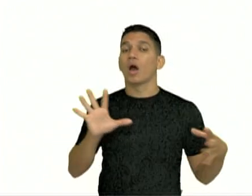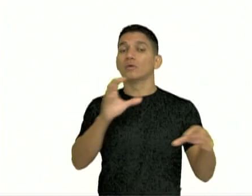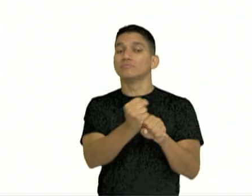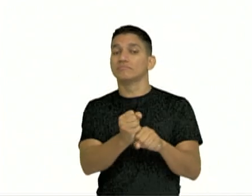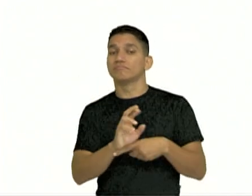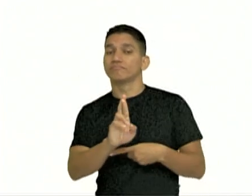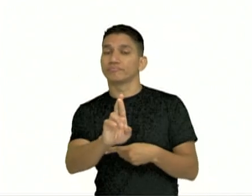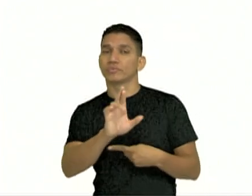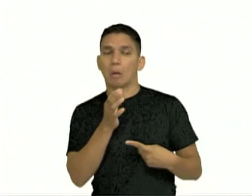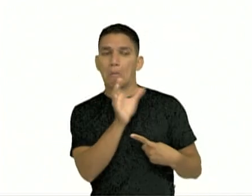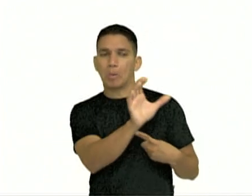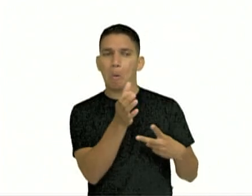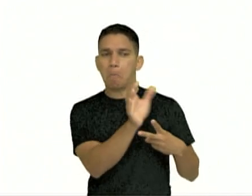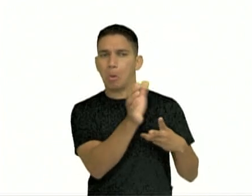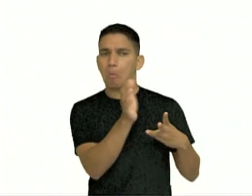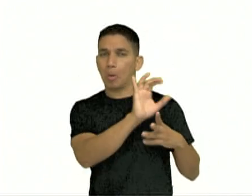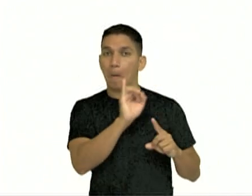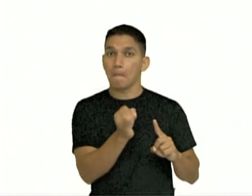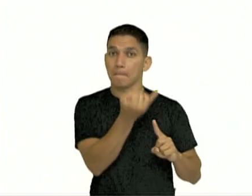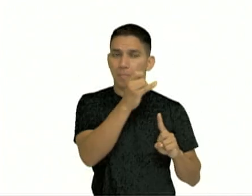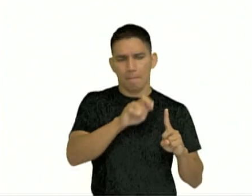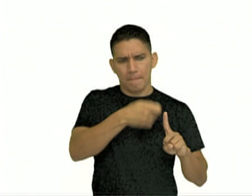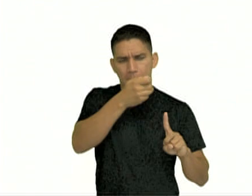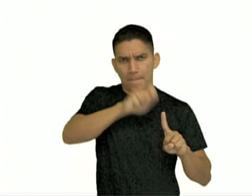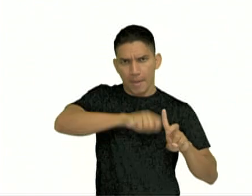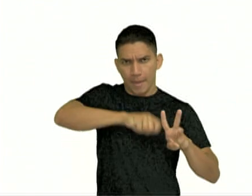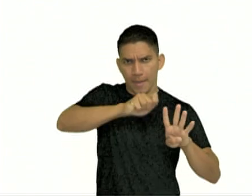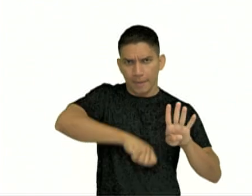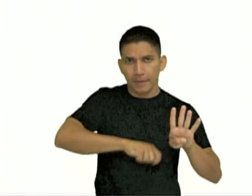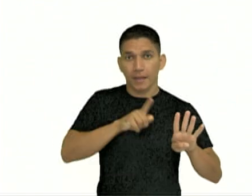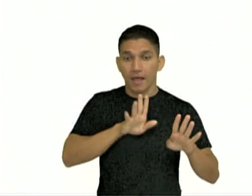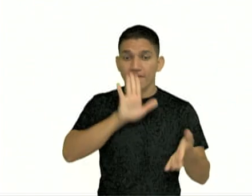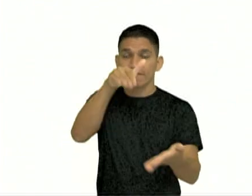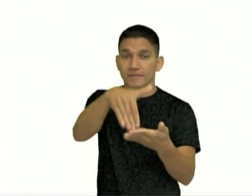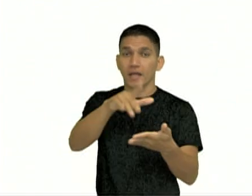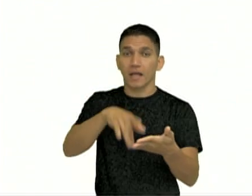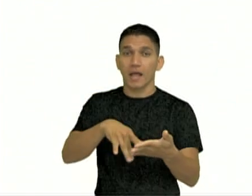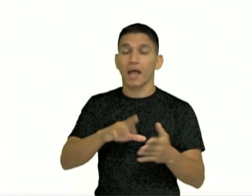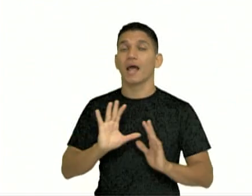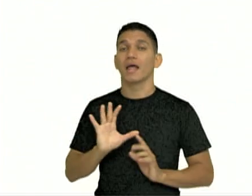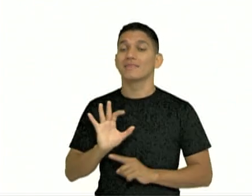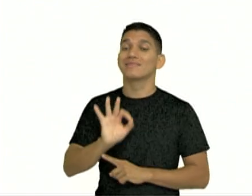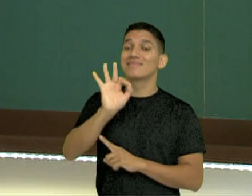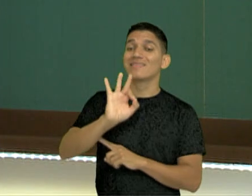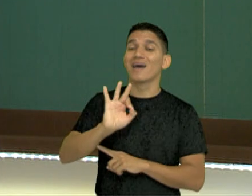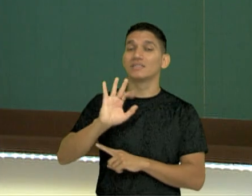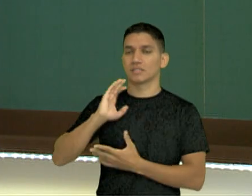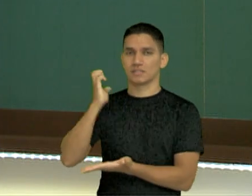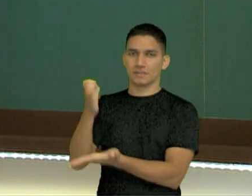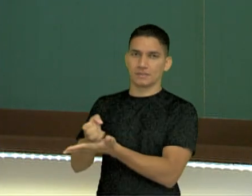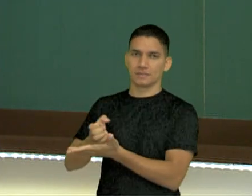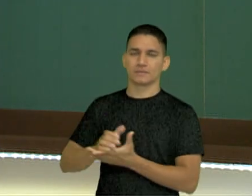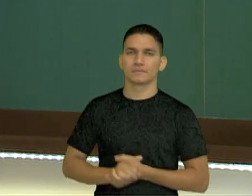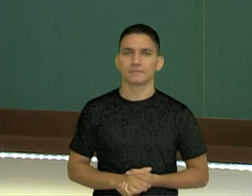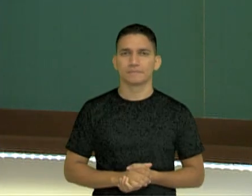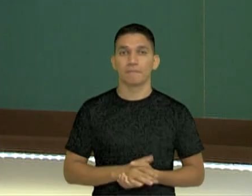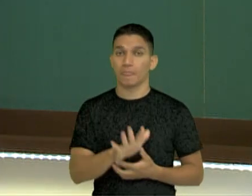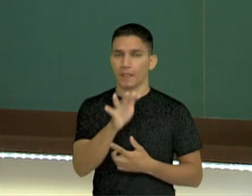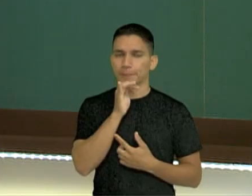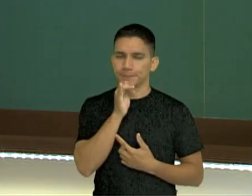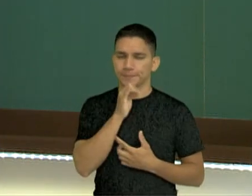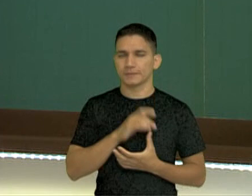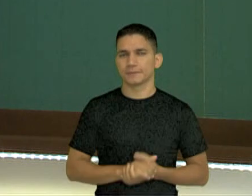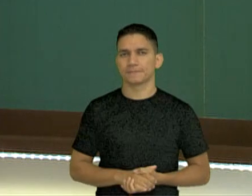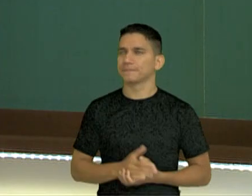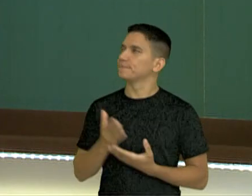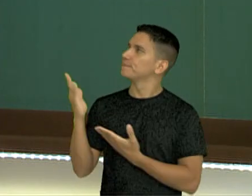ser capitalizado mês a mês será o valor da nossa taxa efetiva. Por